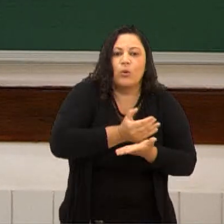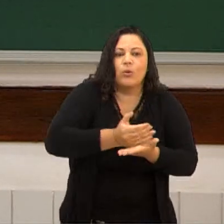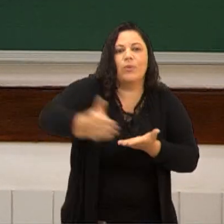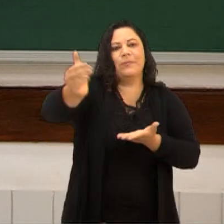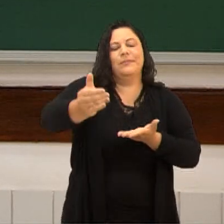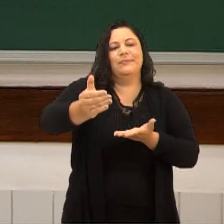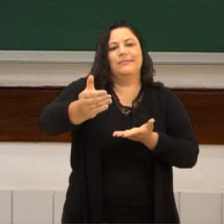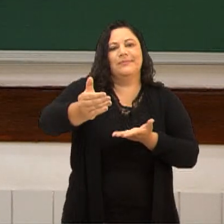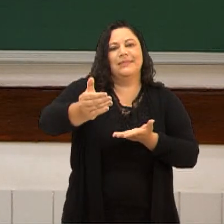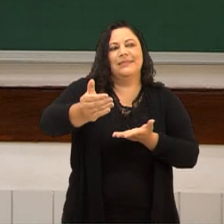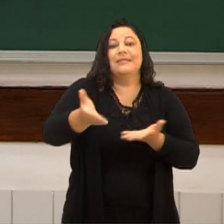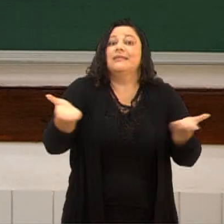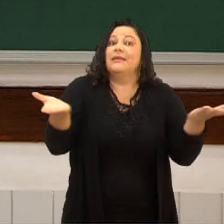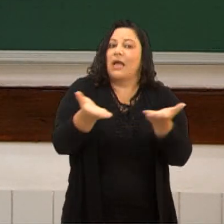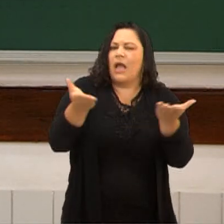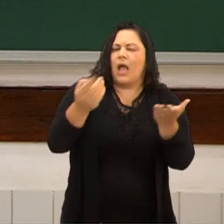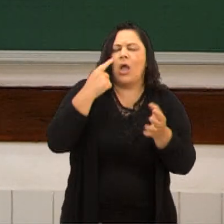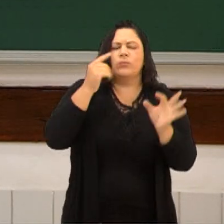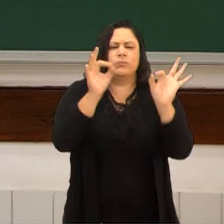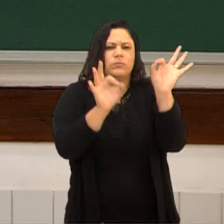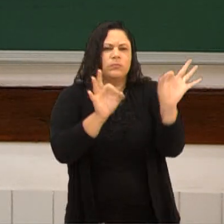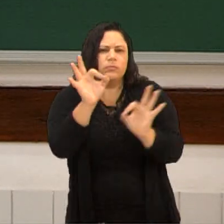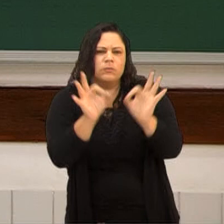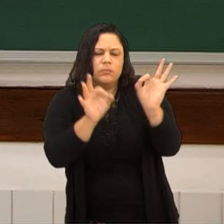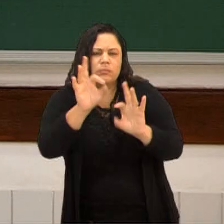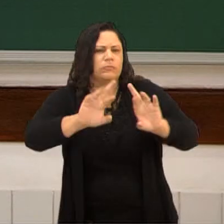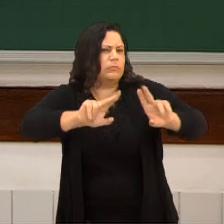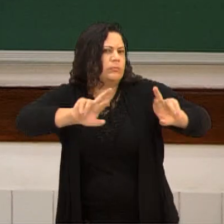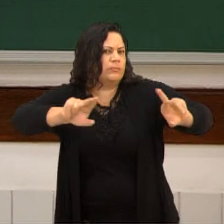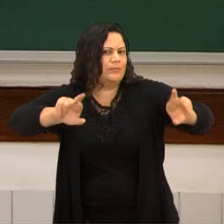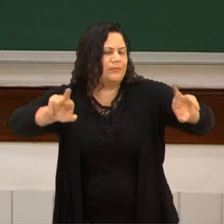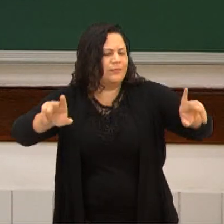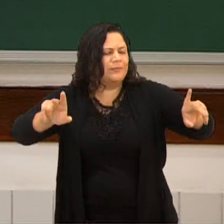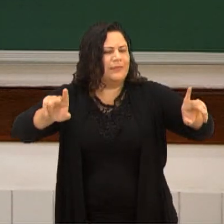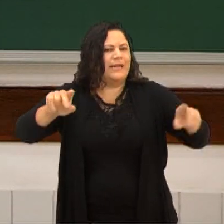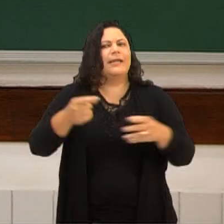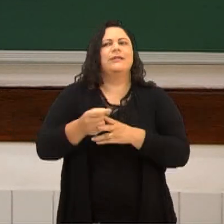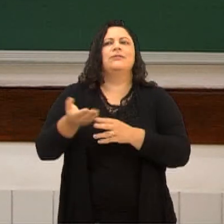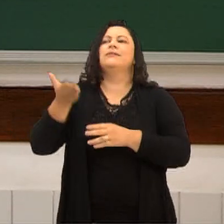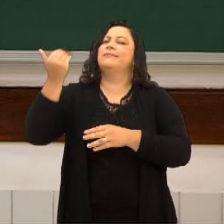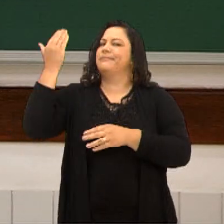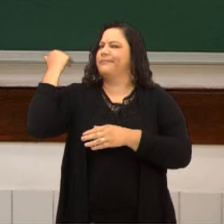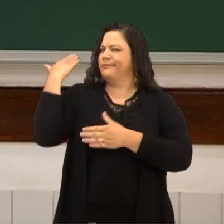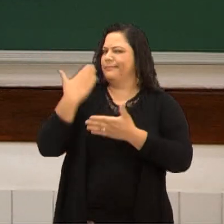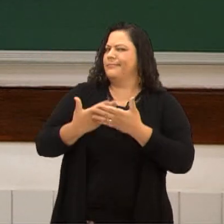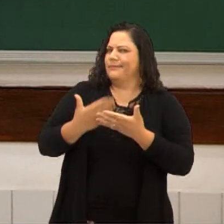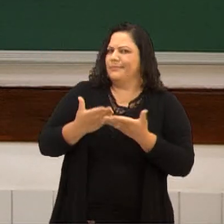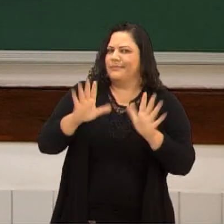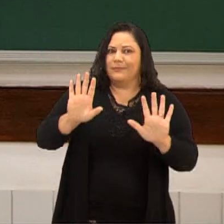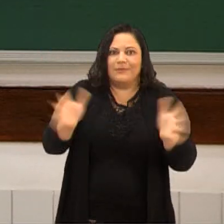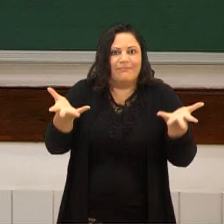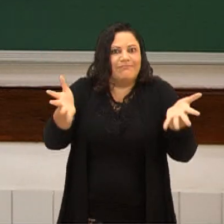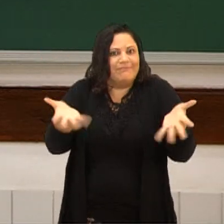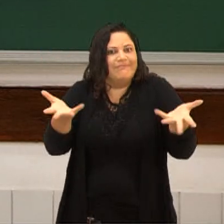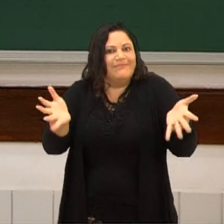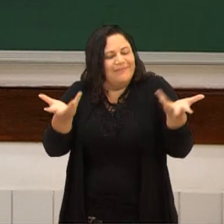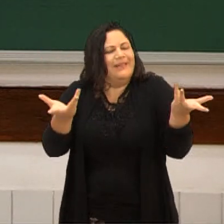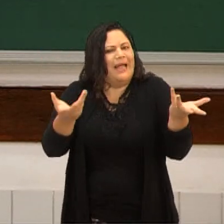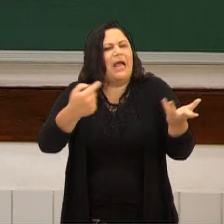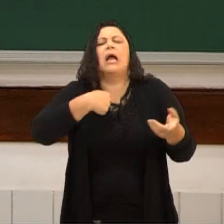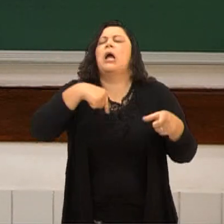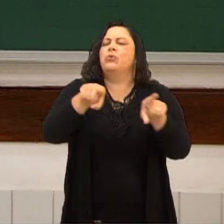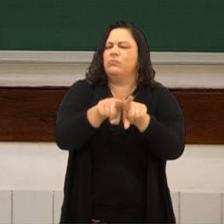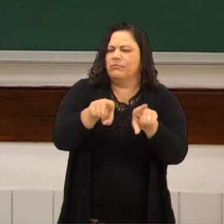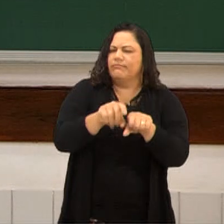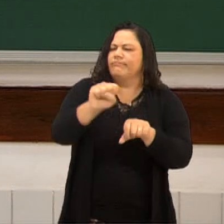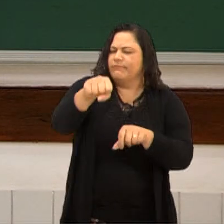hoje fazendo umas construções diferentes das últimas aulas. Estão animados? Eu estou muito animada com isso.